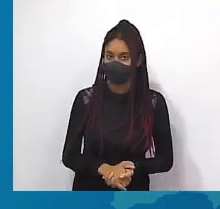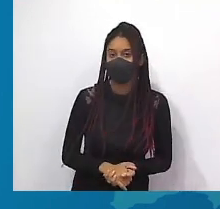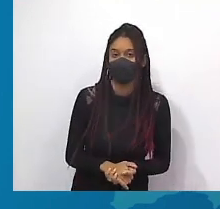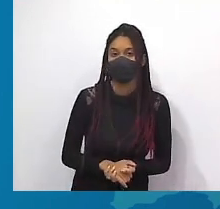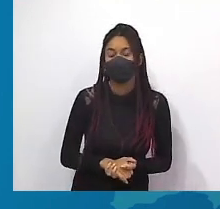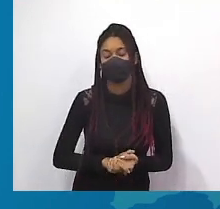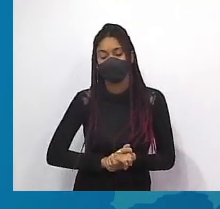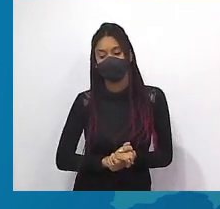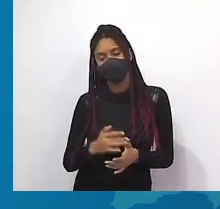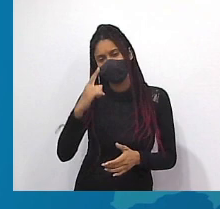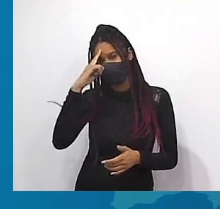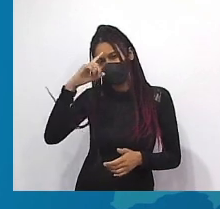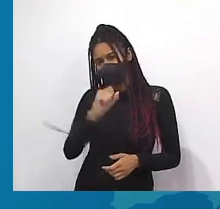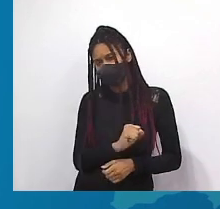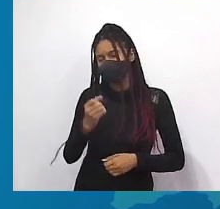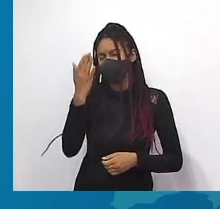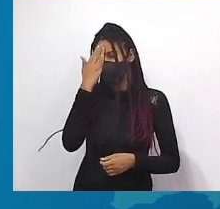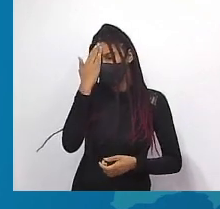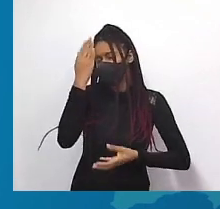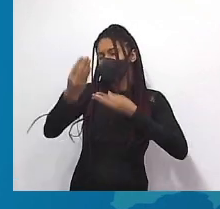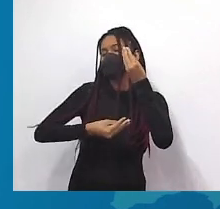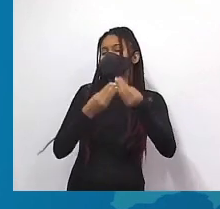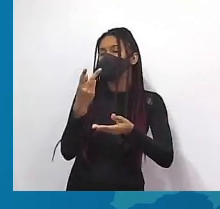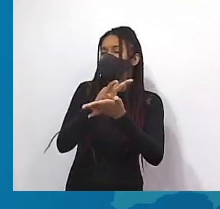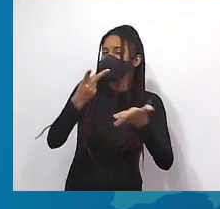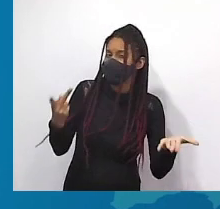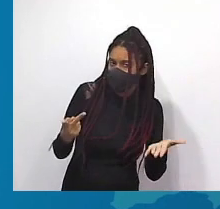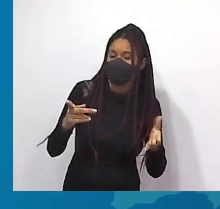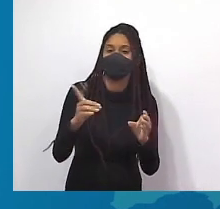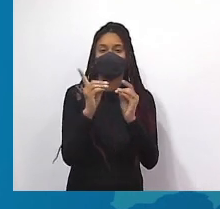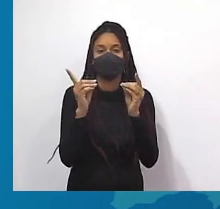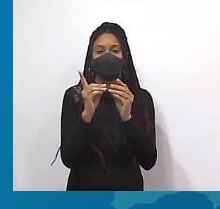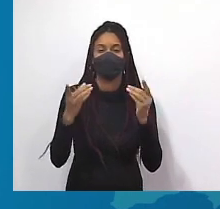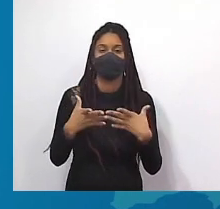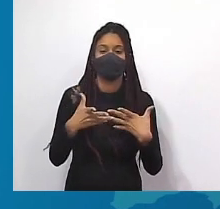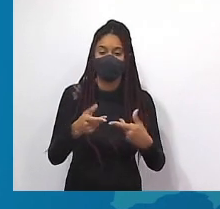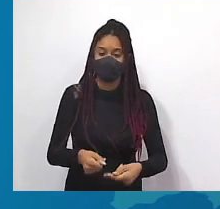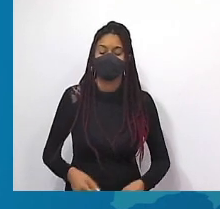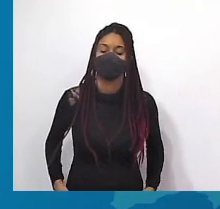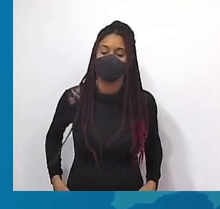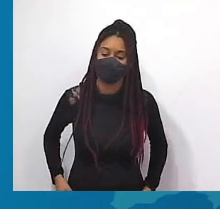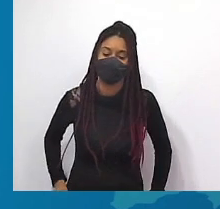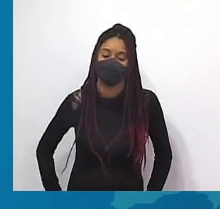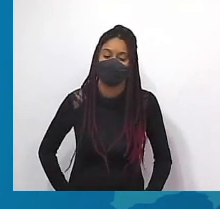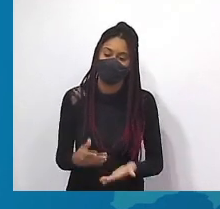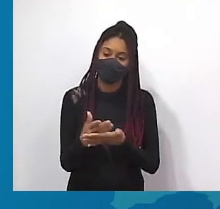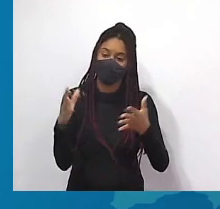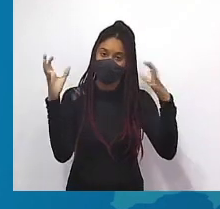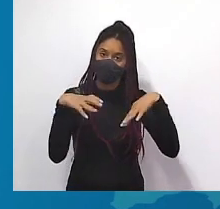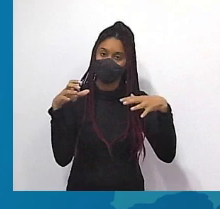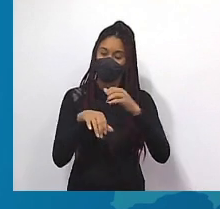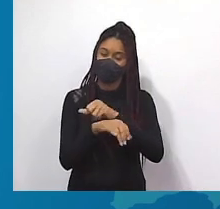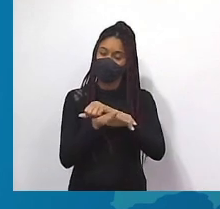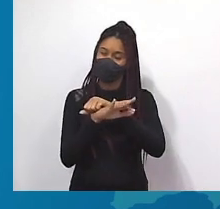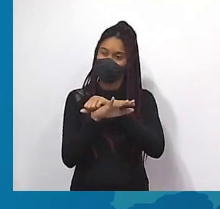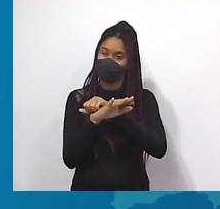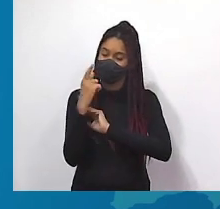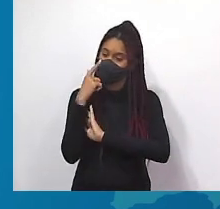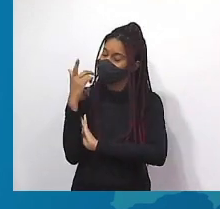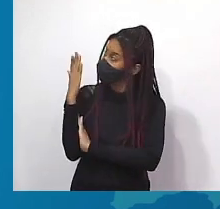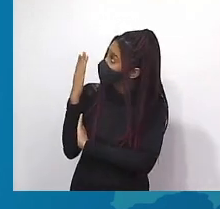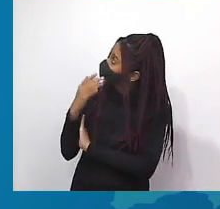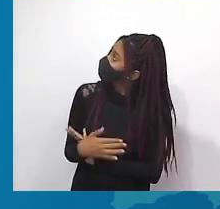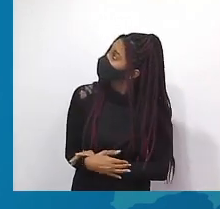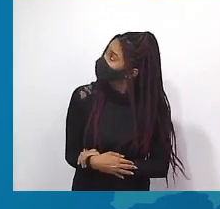E vamos compreender como funciona essa dinâmica toda. Vamos começar pela chuva ácida, né? Chuva